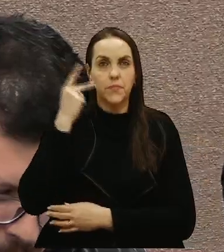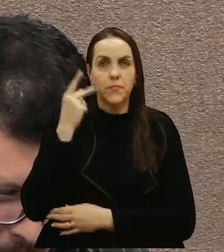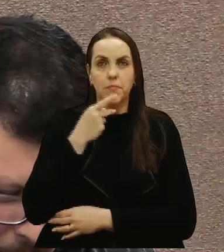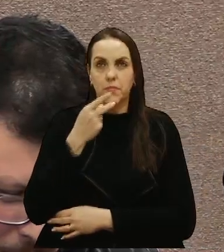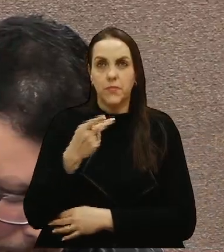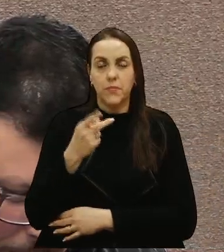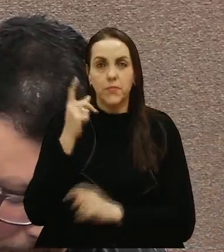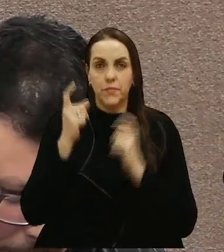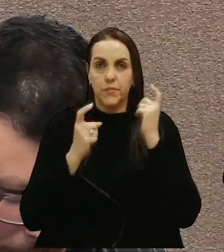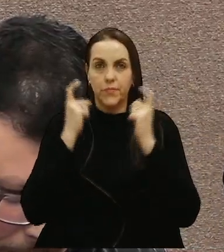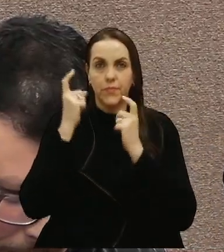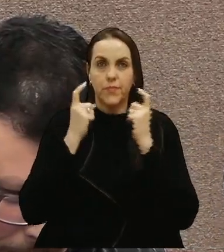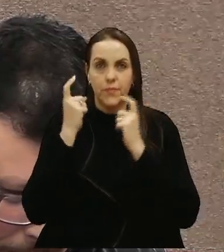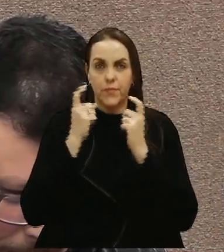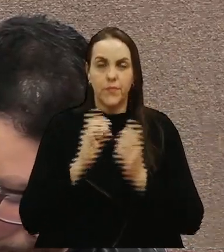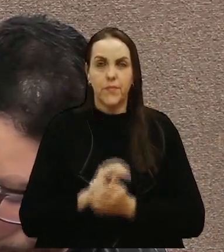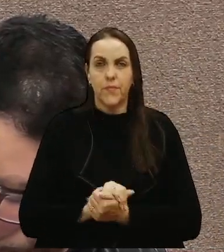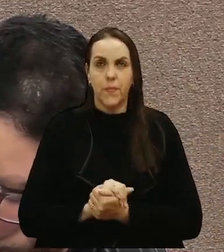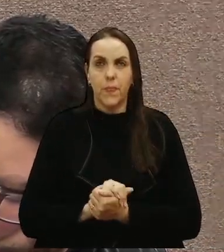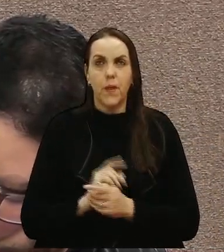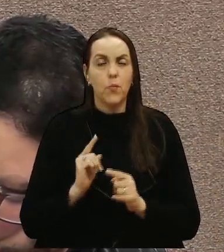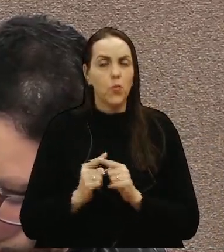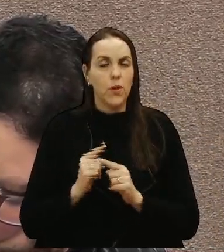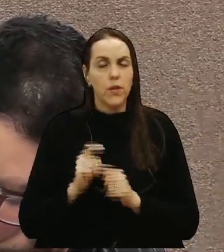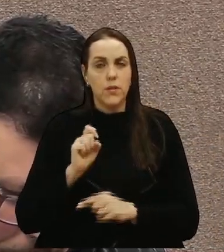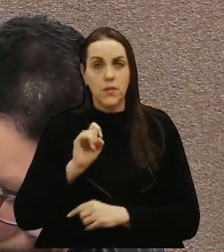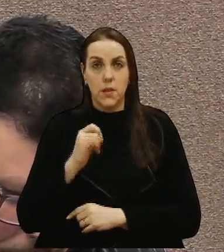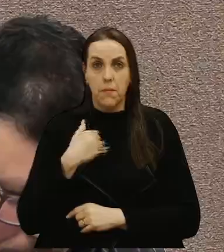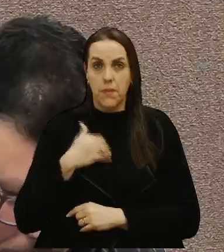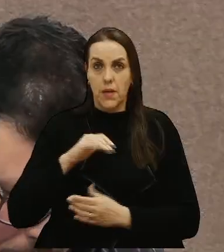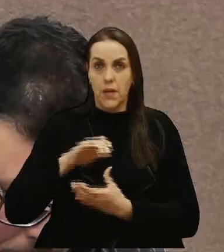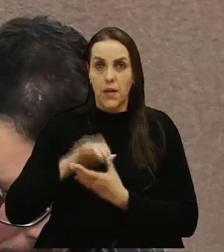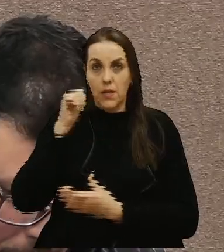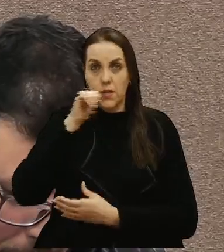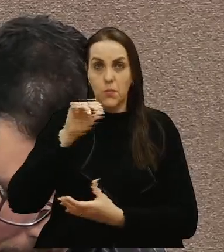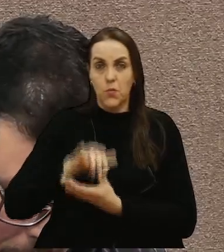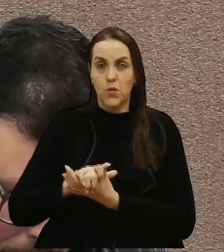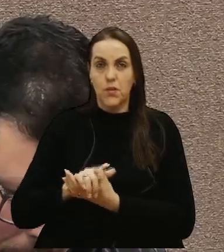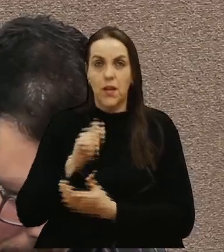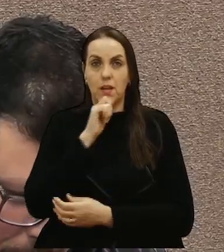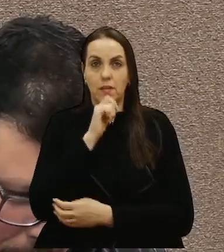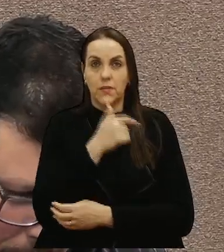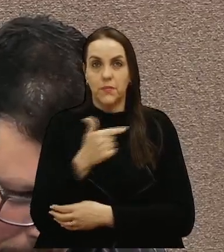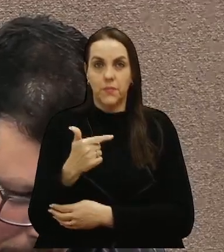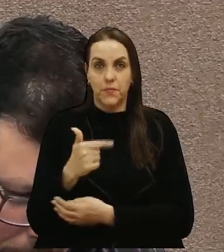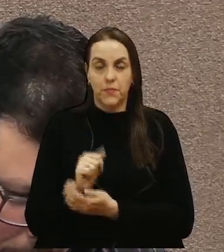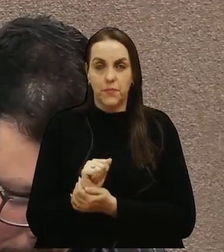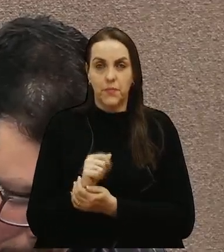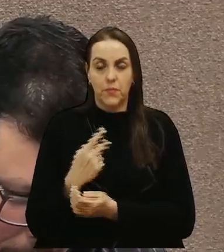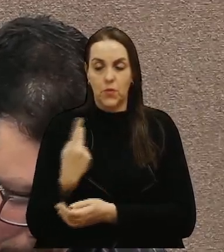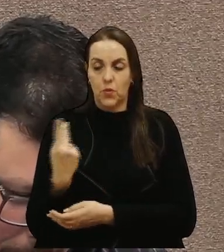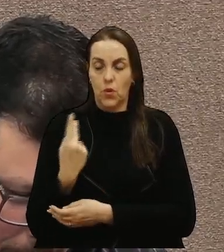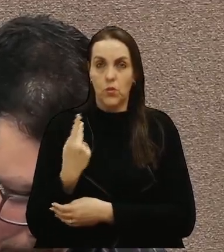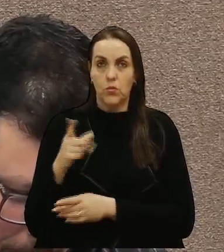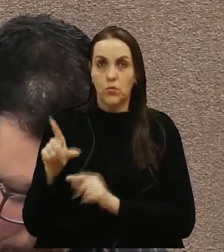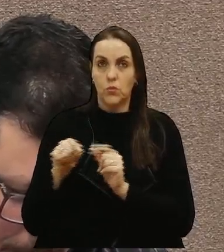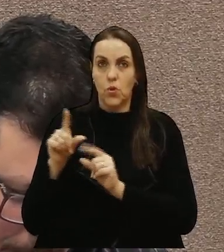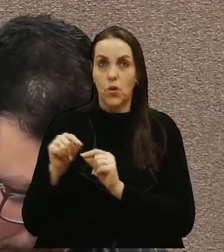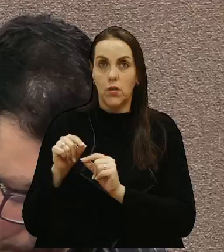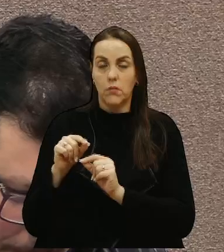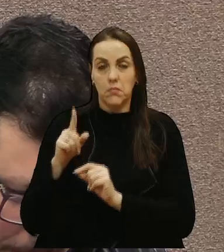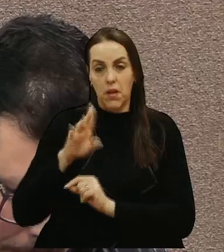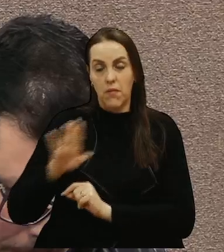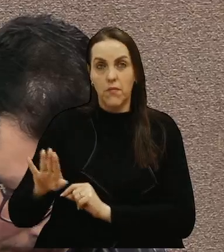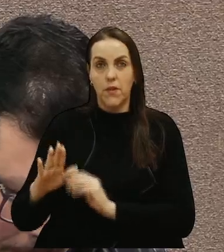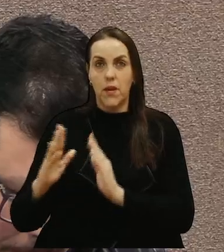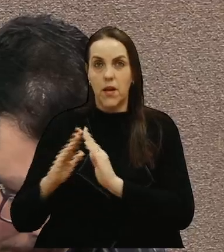fiquei preocupado. Porque se eu tiver a minha esposa, ainda não tenho, e nós fizermos a opção por ela ficar em casa cuidando dos